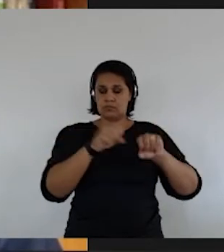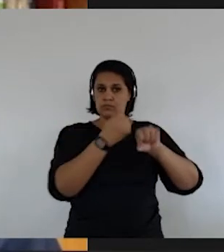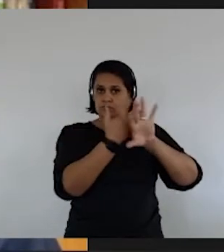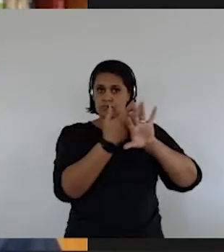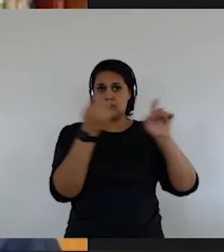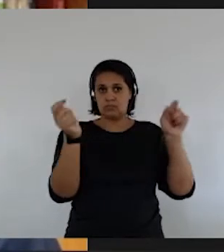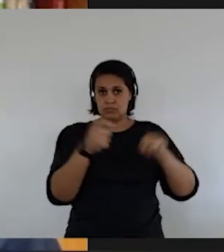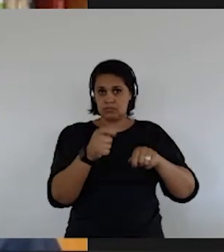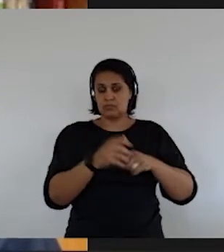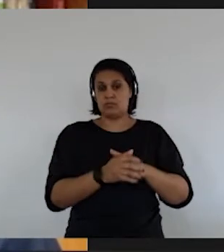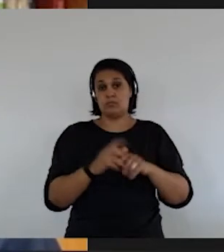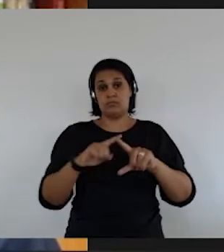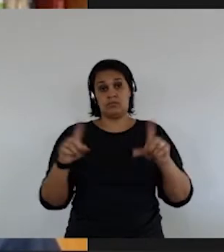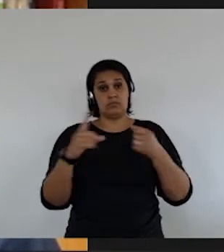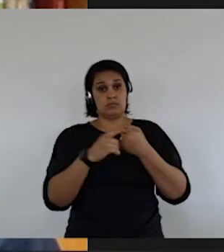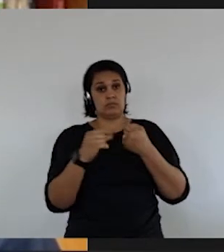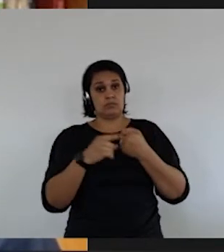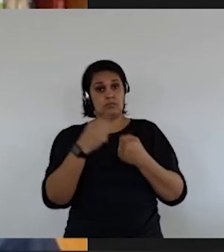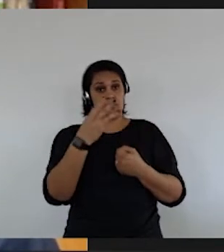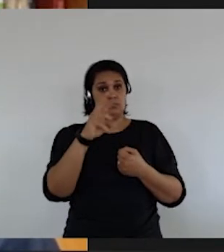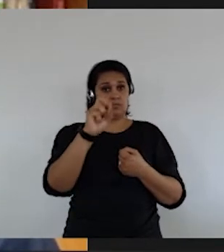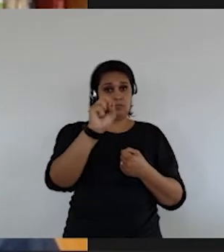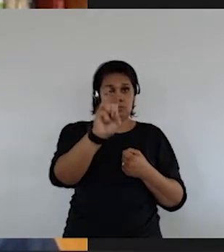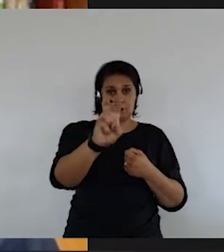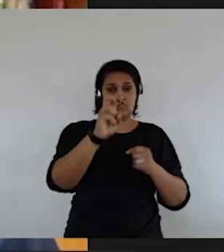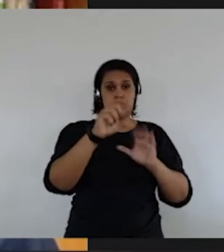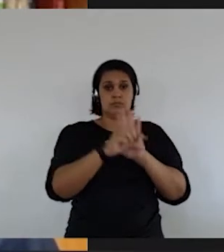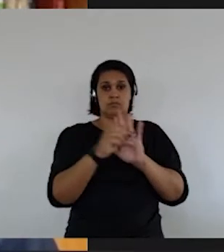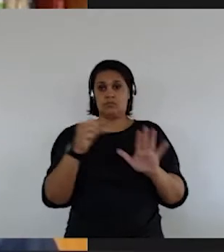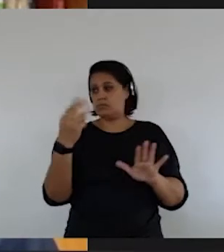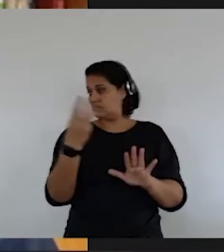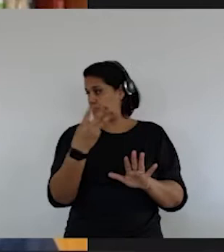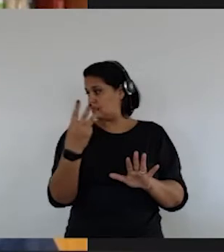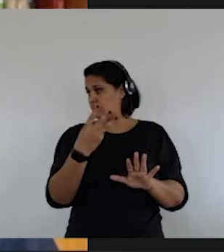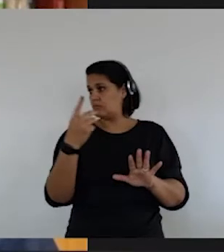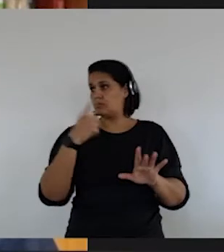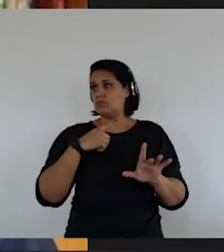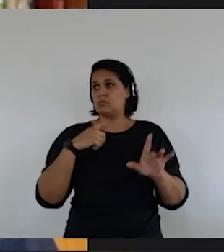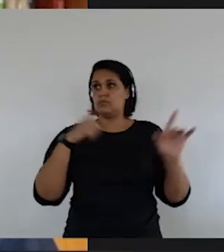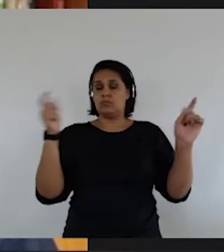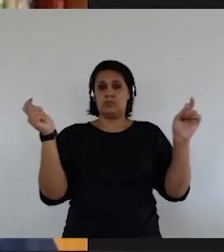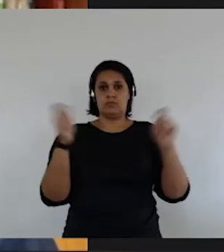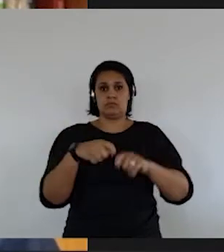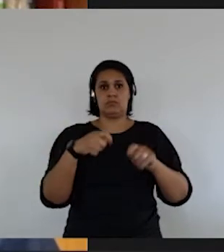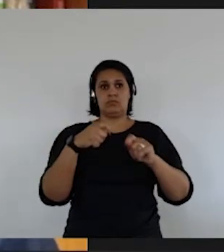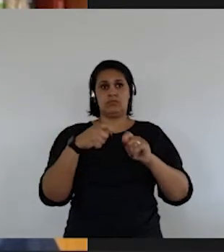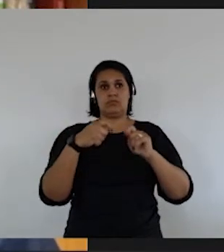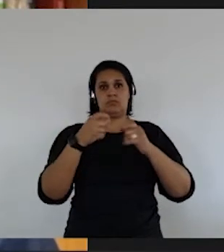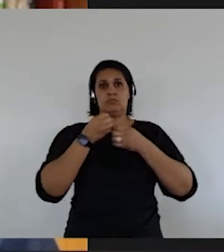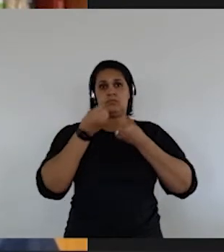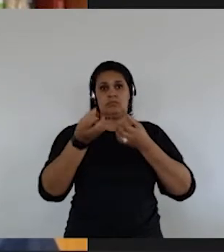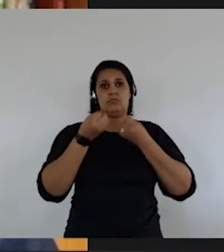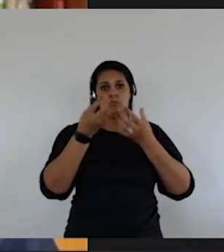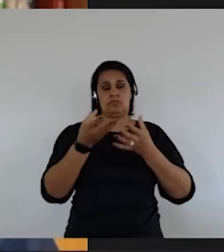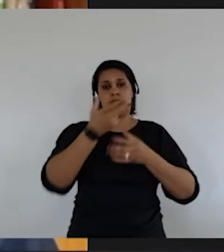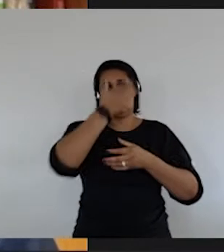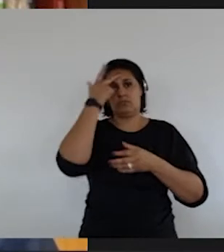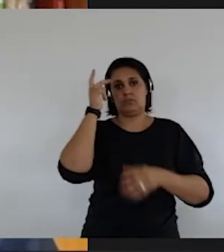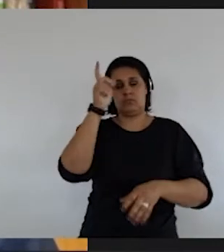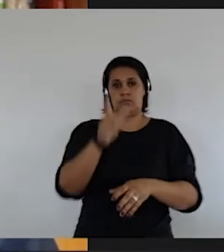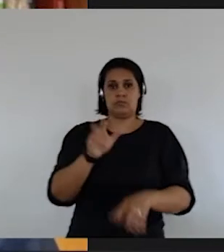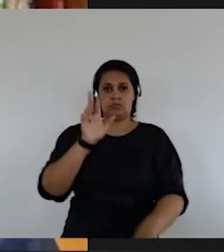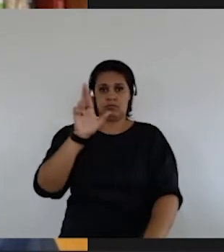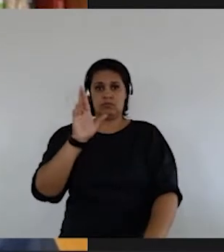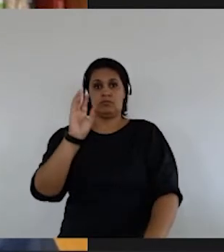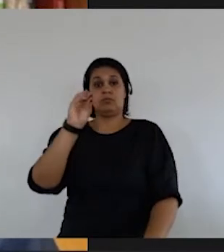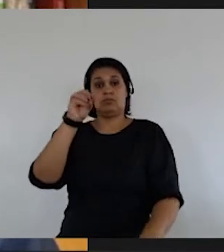o artigo 385, parágrafo 3º, prevê-se a possibilidade de que o depoimento pessoal da parte que residir em